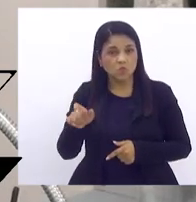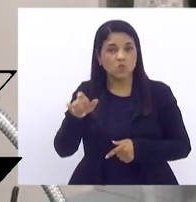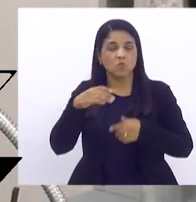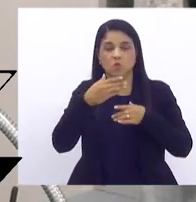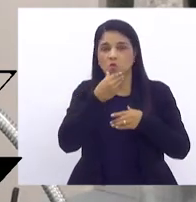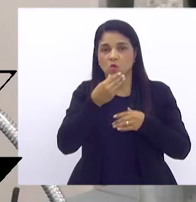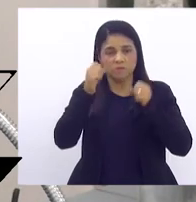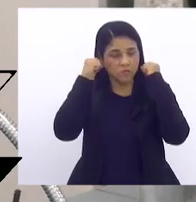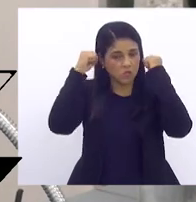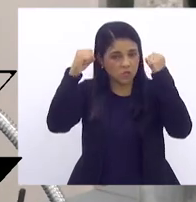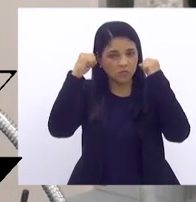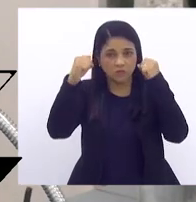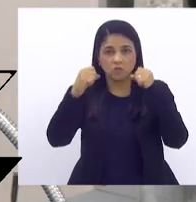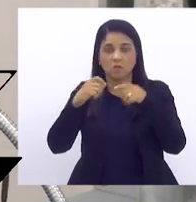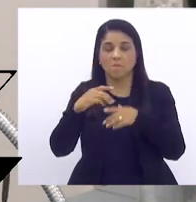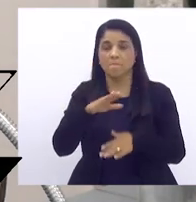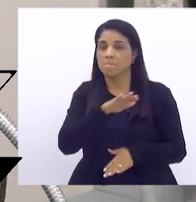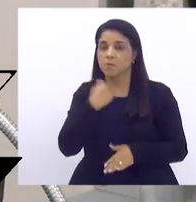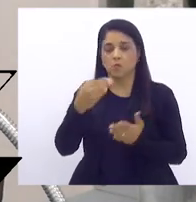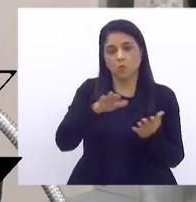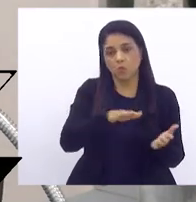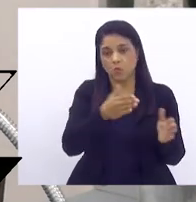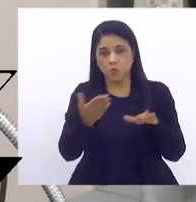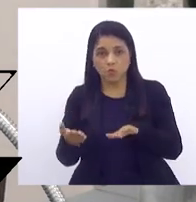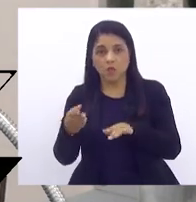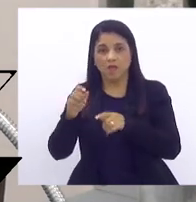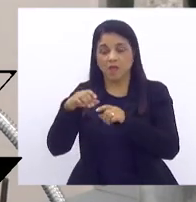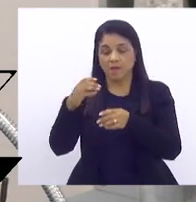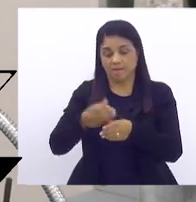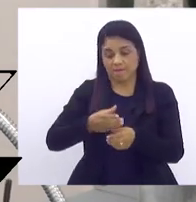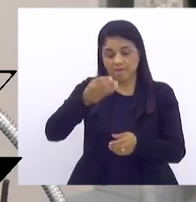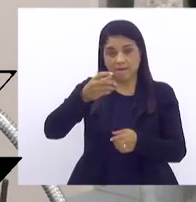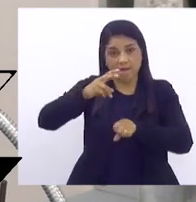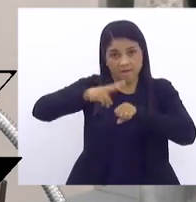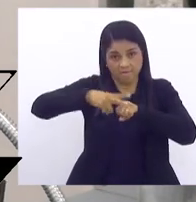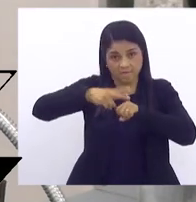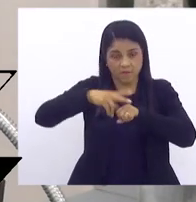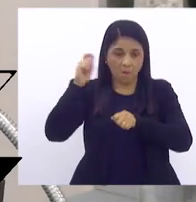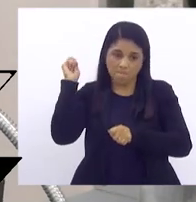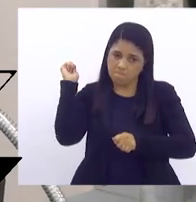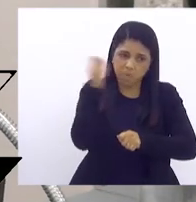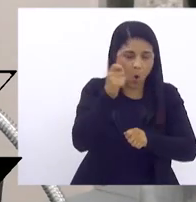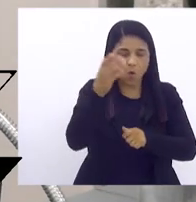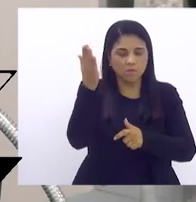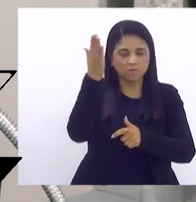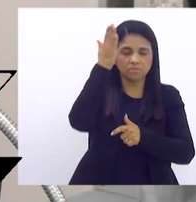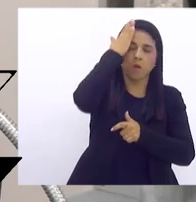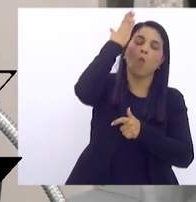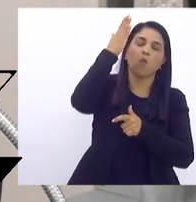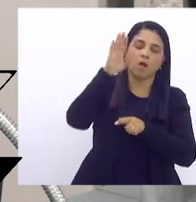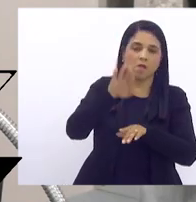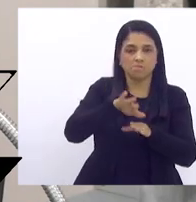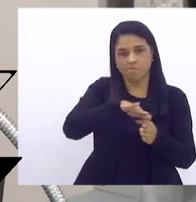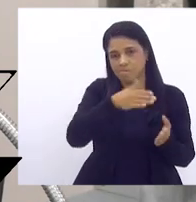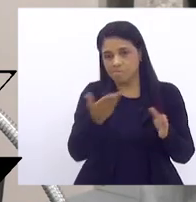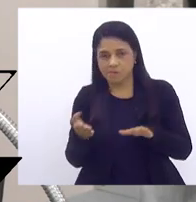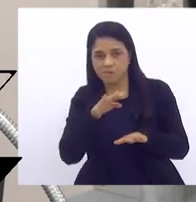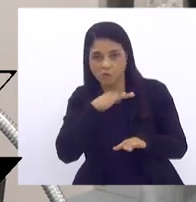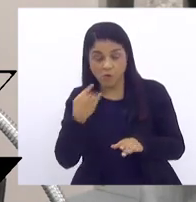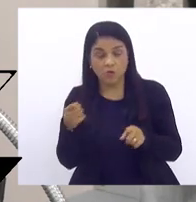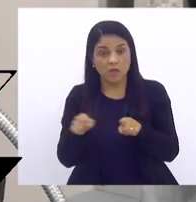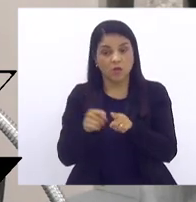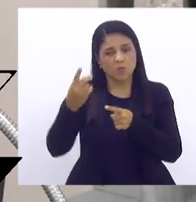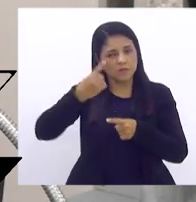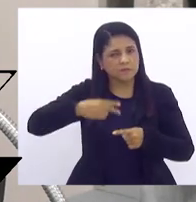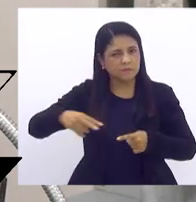conta de uma garrafa de vidro foi arremessada, e algumas semanas atrás o torcedor acabou morrendo naquele triste, no Pacaembu,